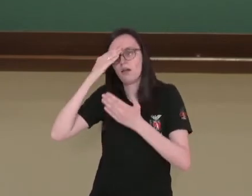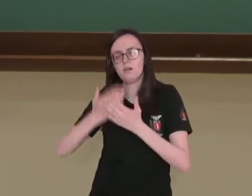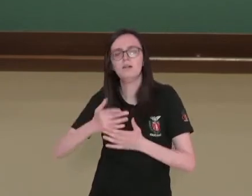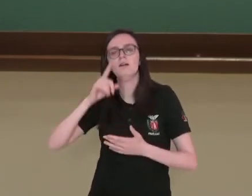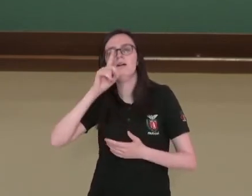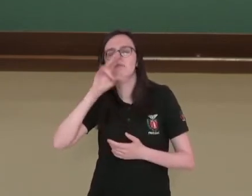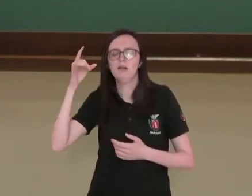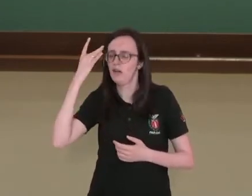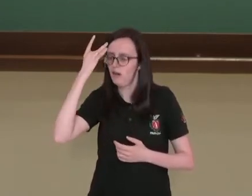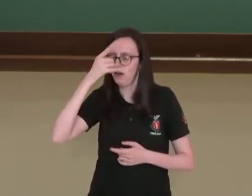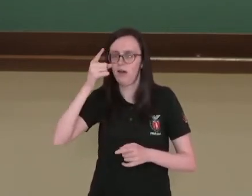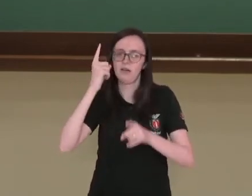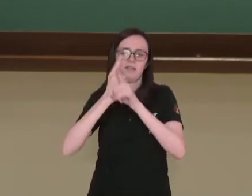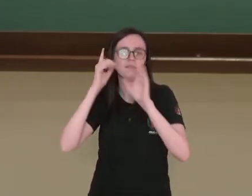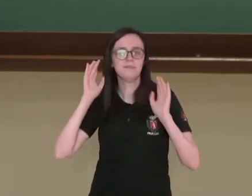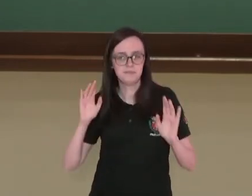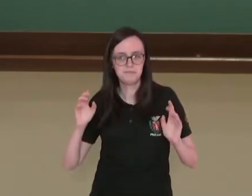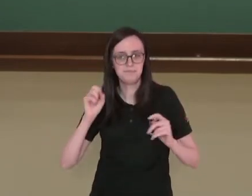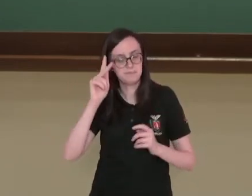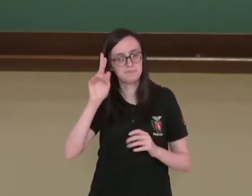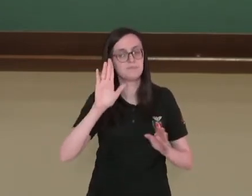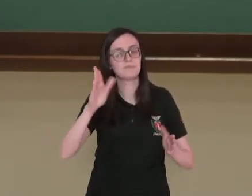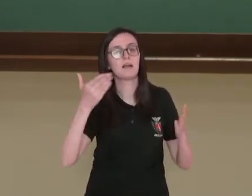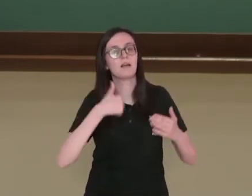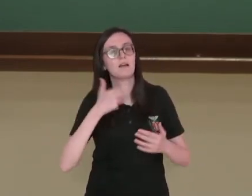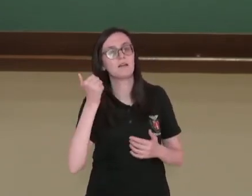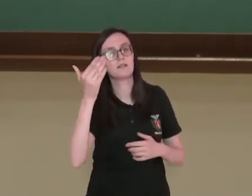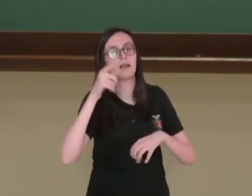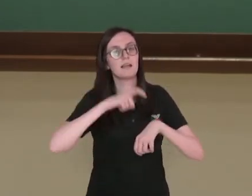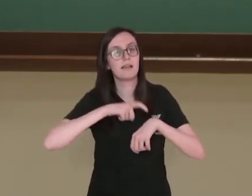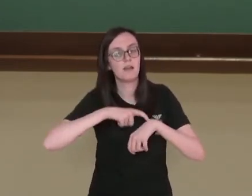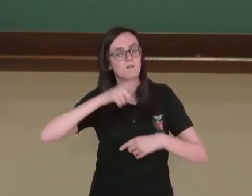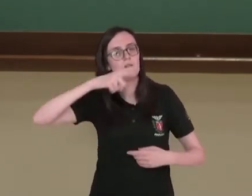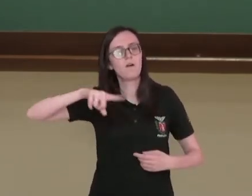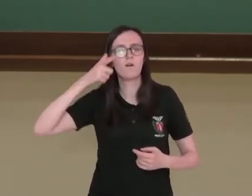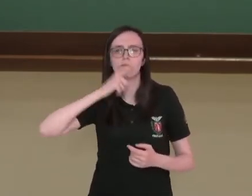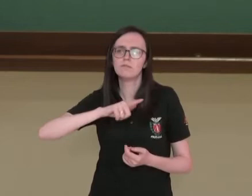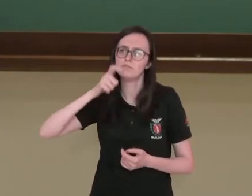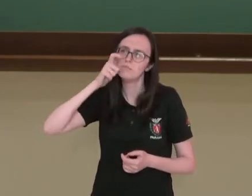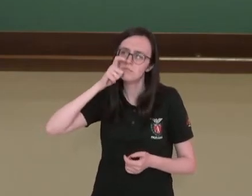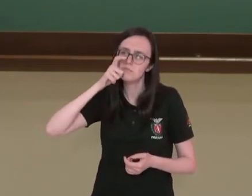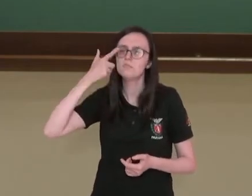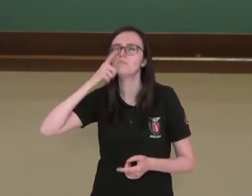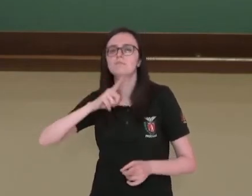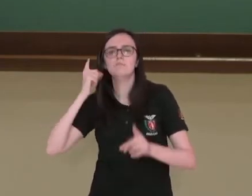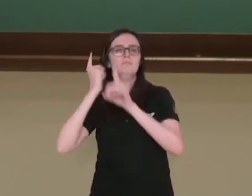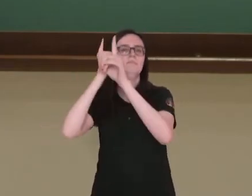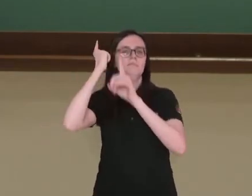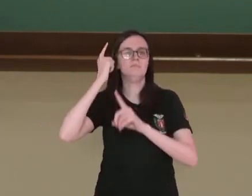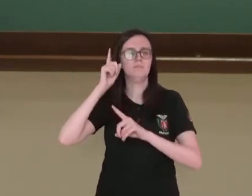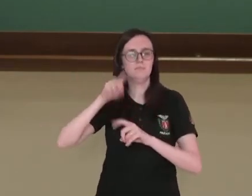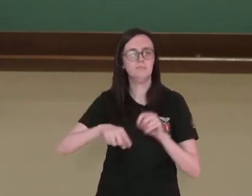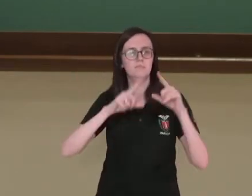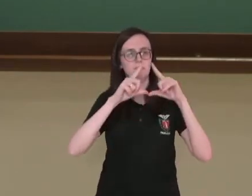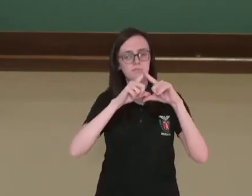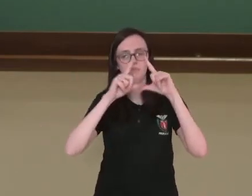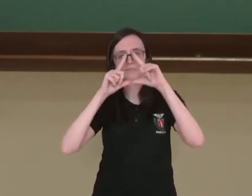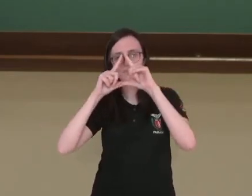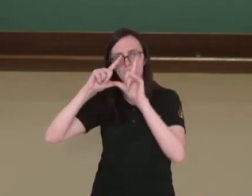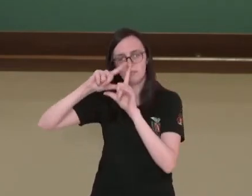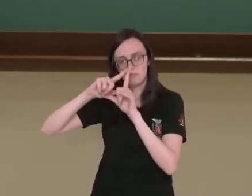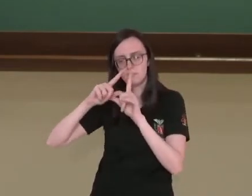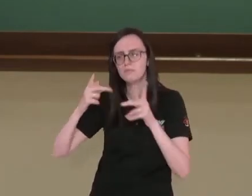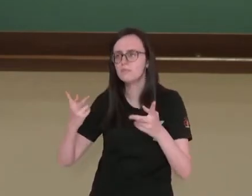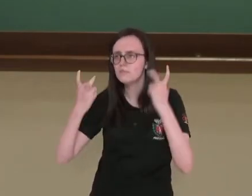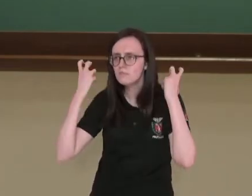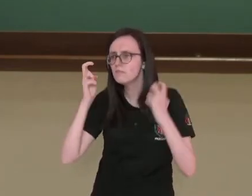facinho de você identificar, tá bom? Agora eu vou dar um tempinho para você olhar, para você identificar esses triângulos, tá? Perceber,